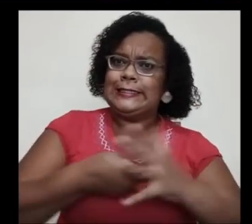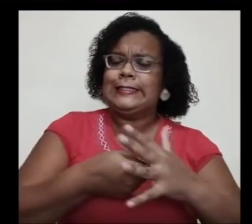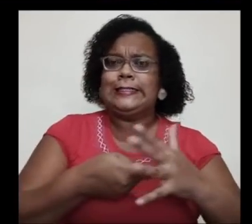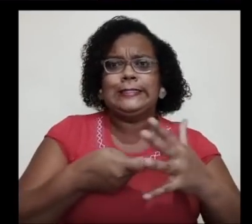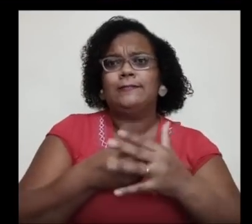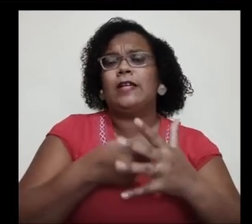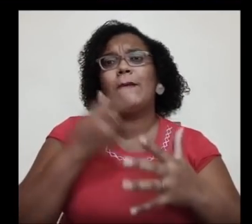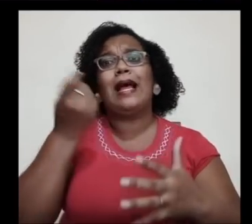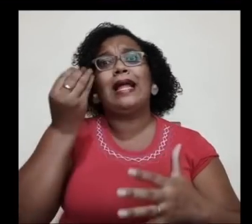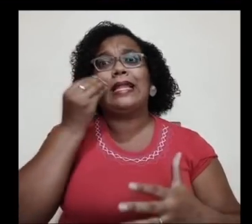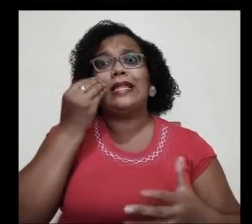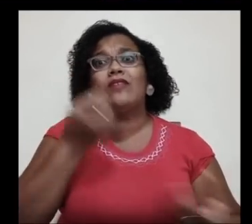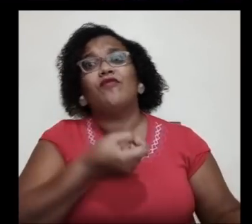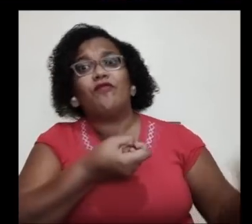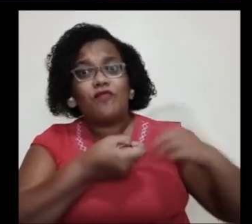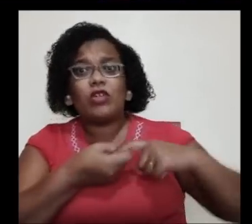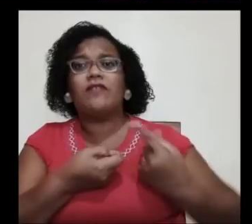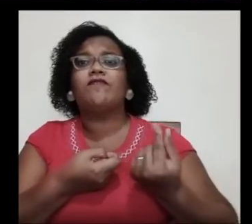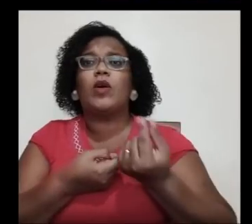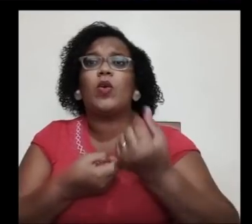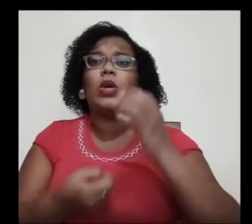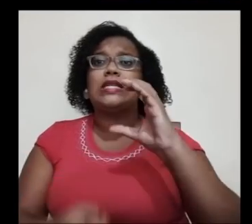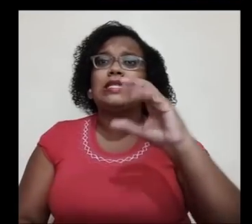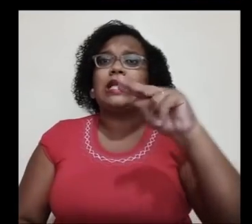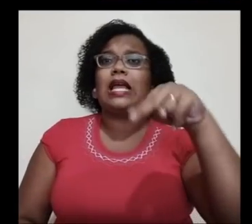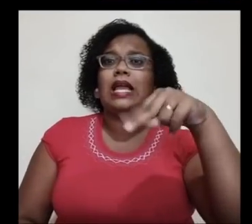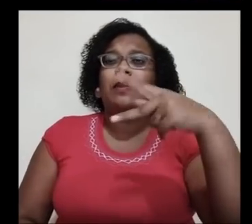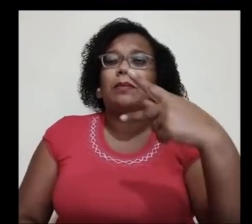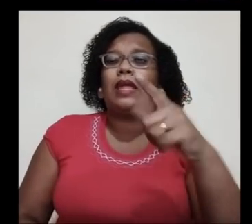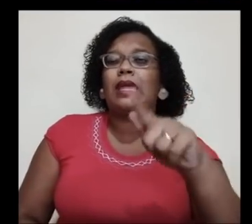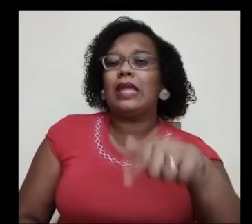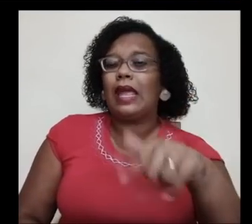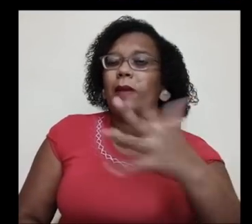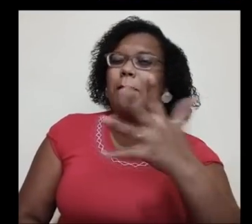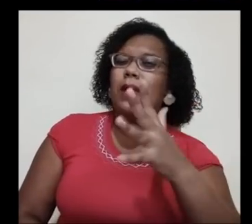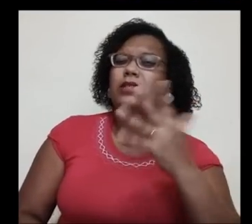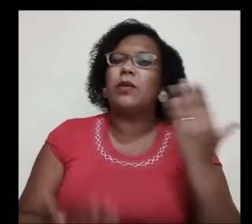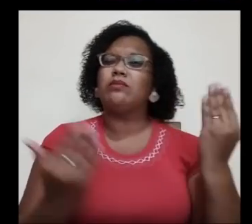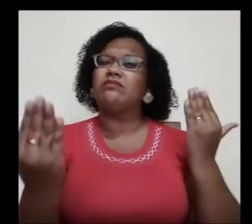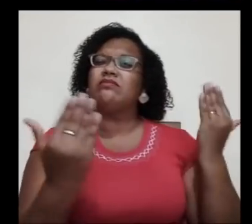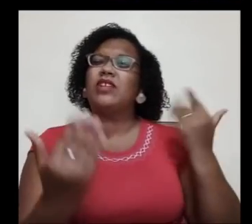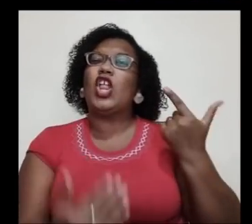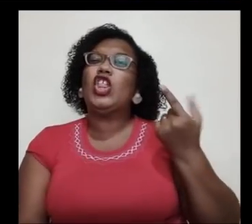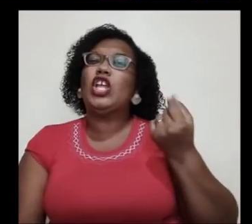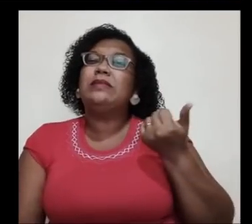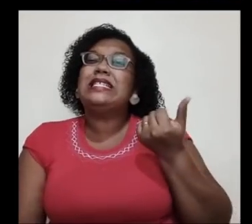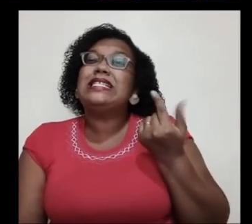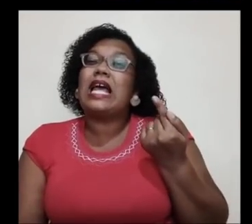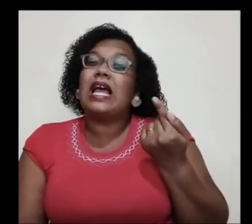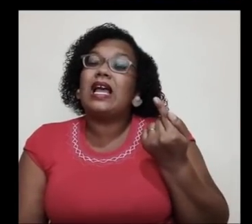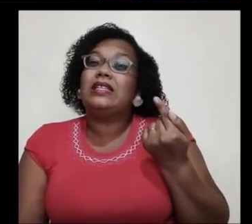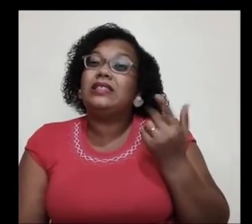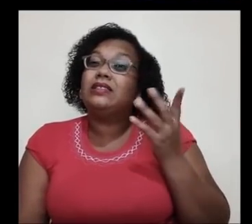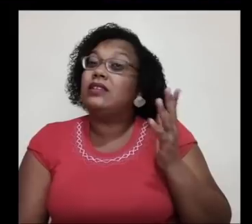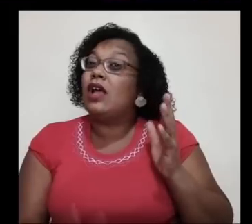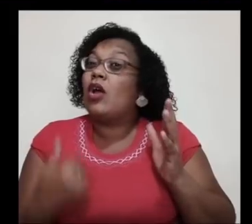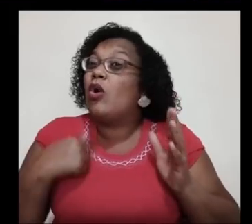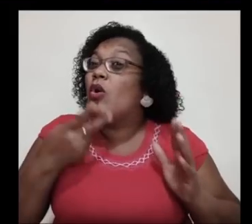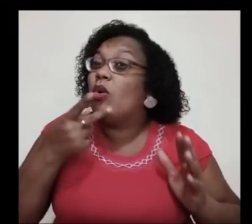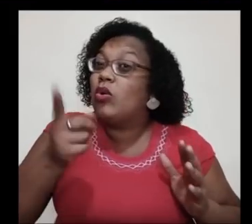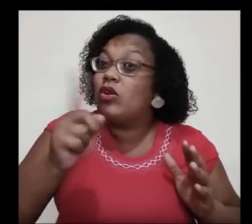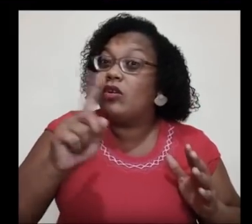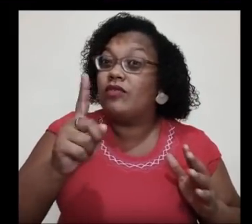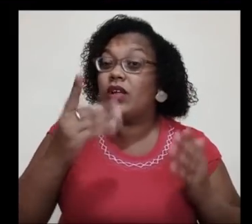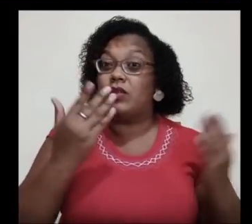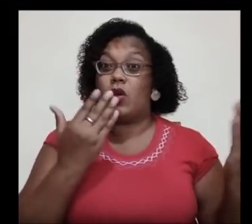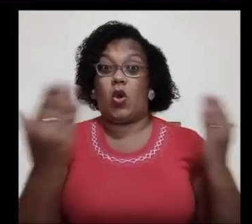esse permitiria, não, a gente não está nem falando dos níveis de 2013 ou 2014, mas a nível de 2017, para dar uma folga para o